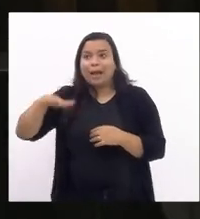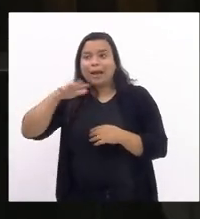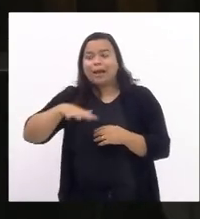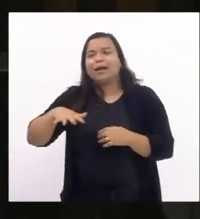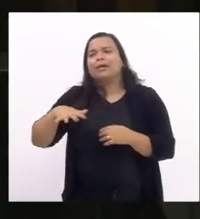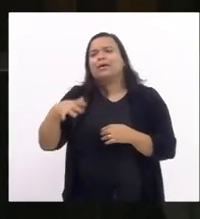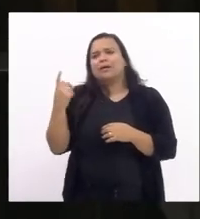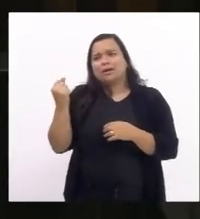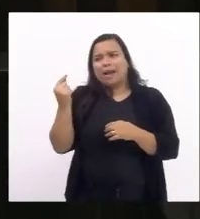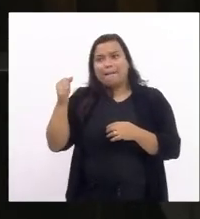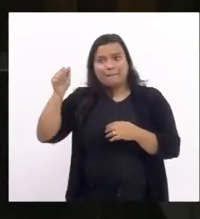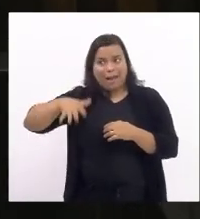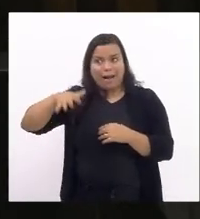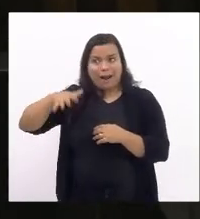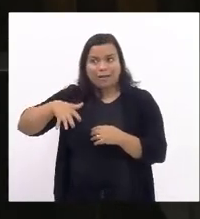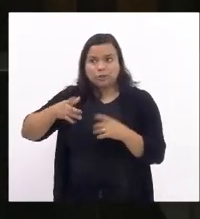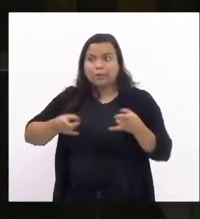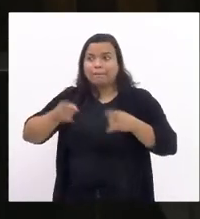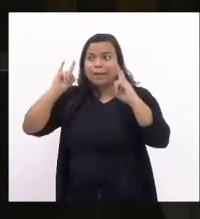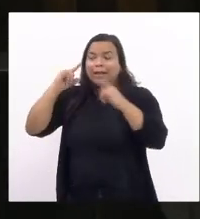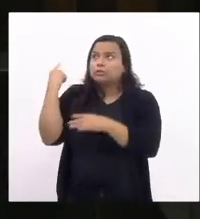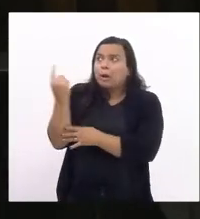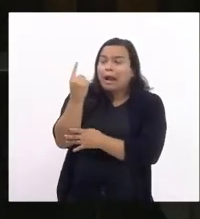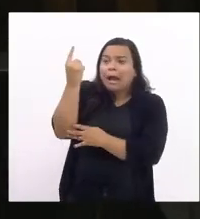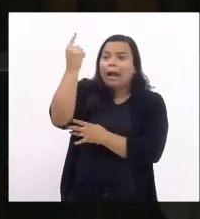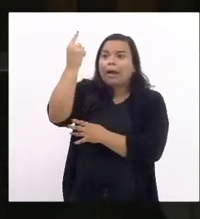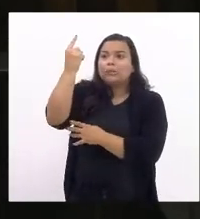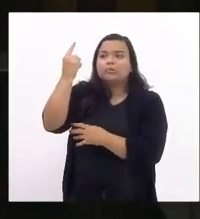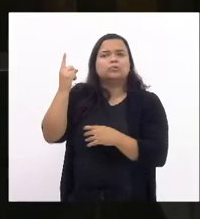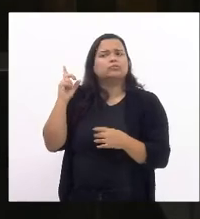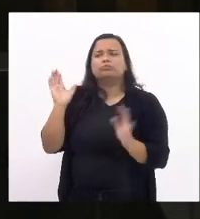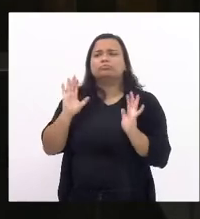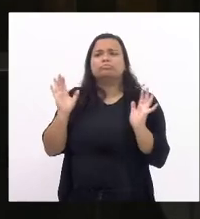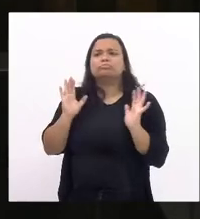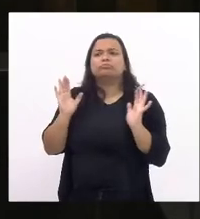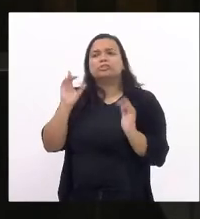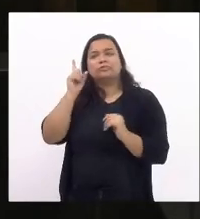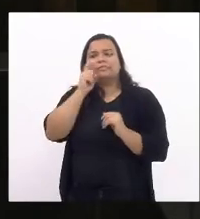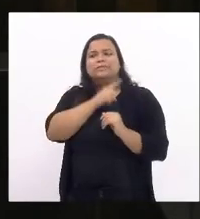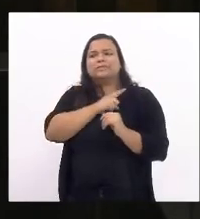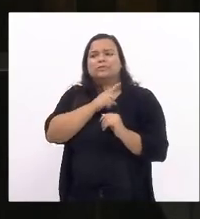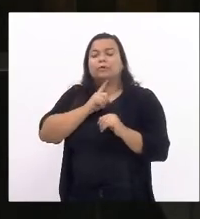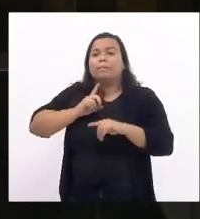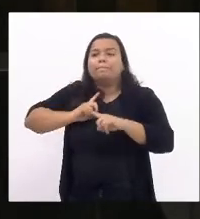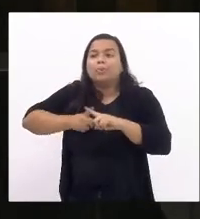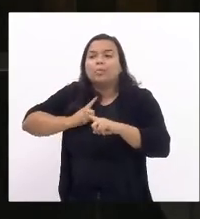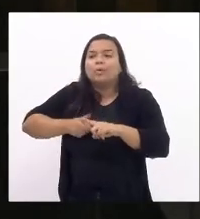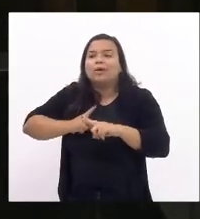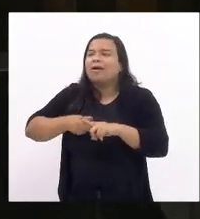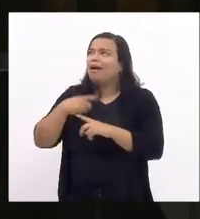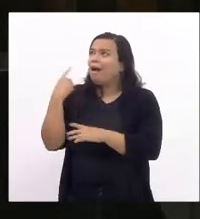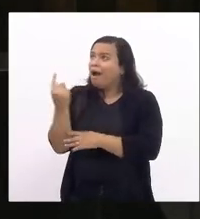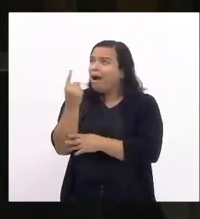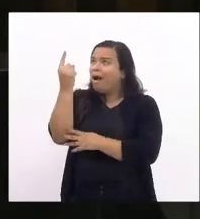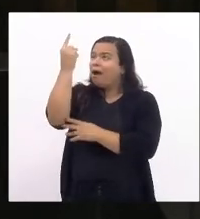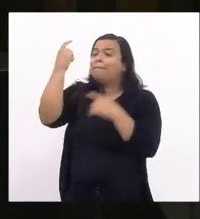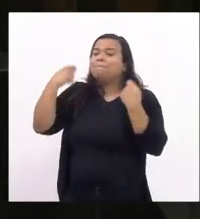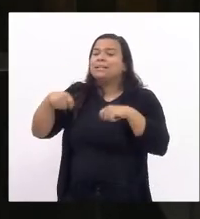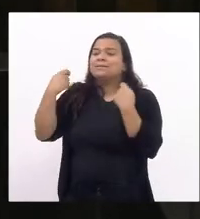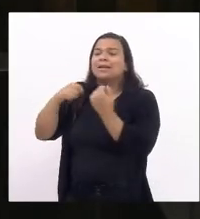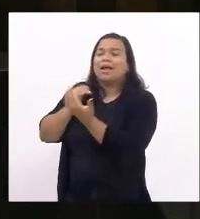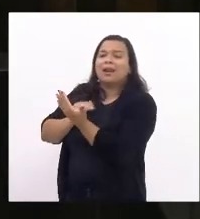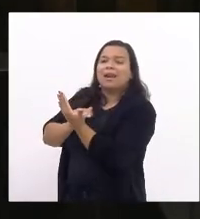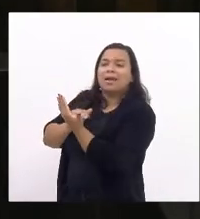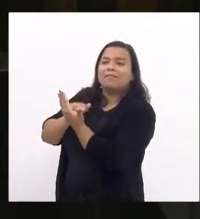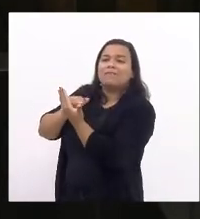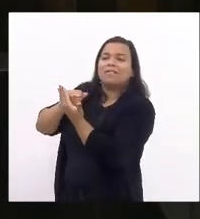Por quê? Porque prédios altos requerem elevador, e isso encarece o custo do condomínio. Então, nas áreas de